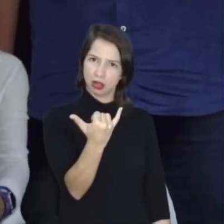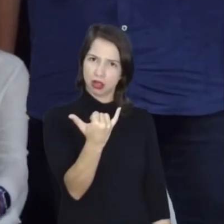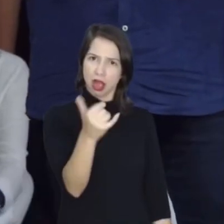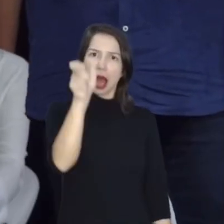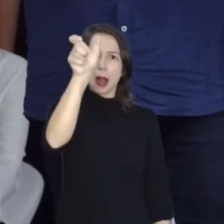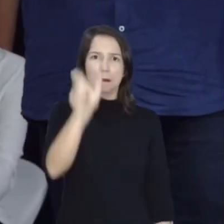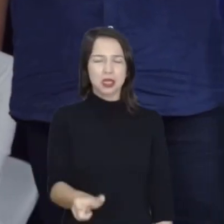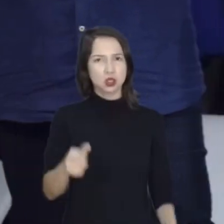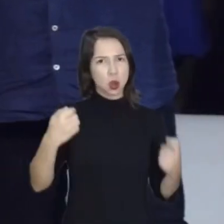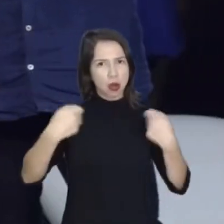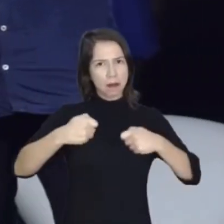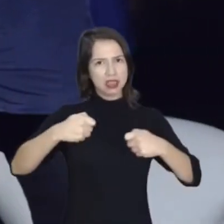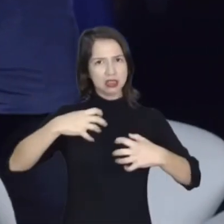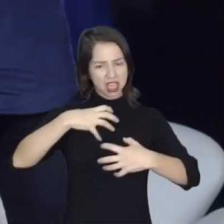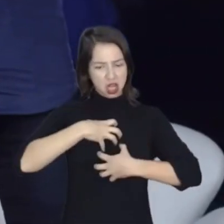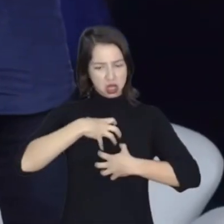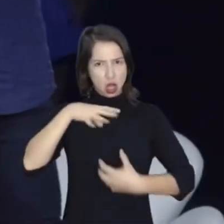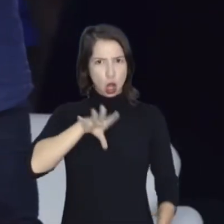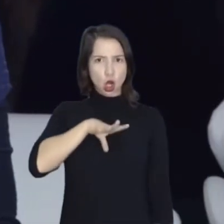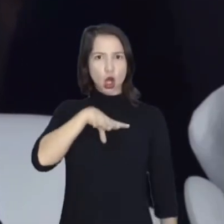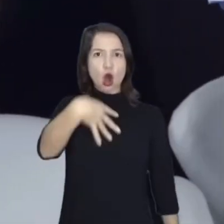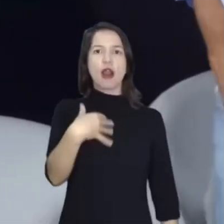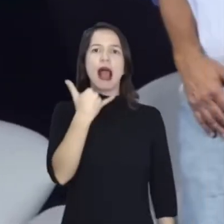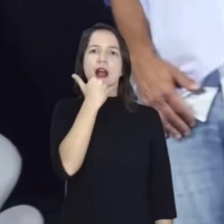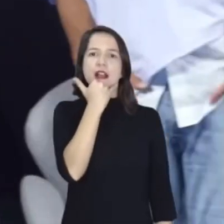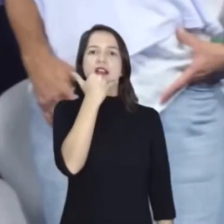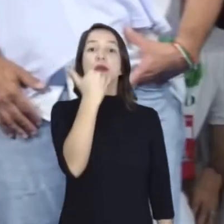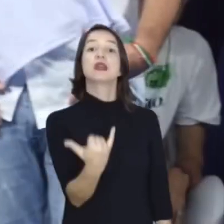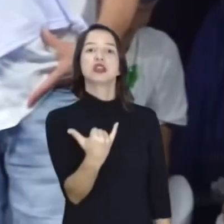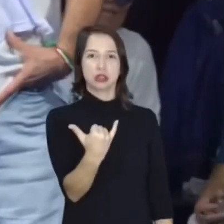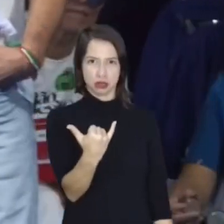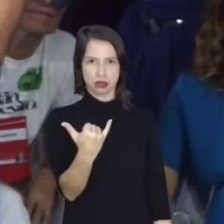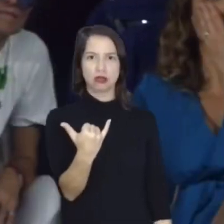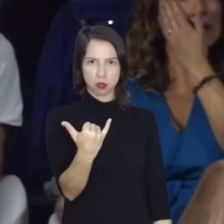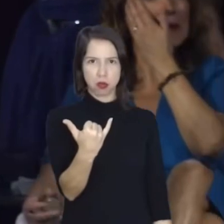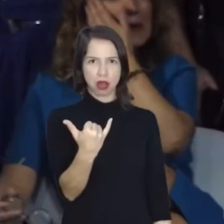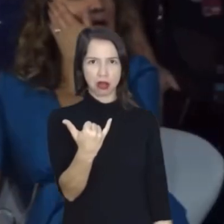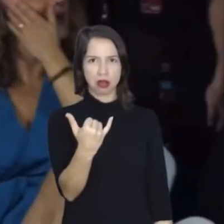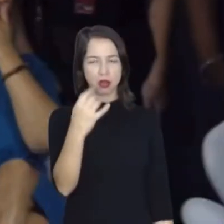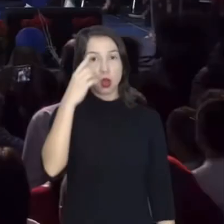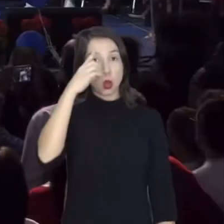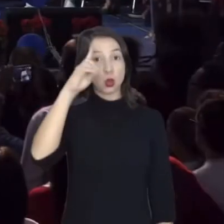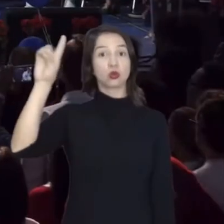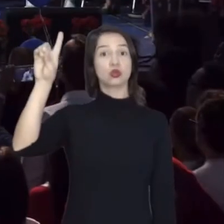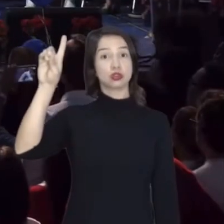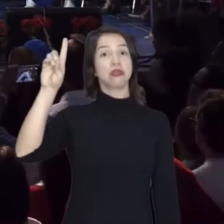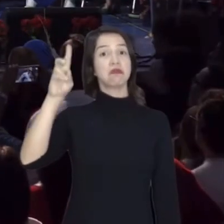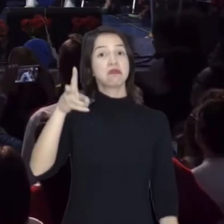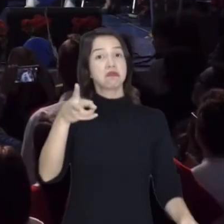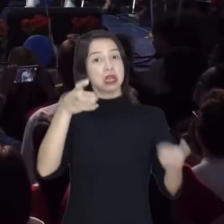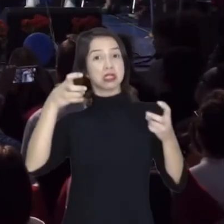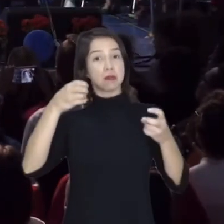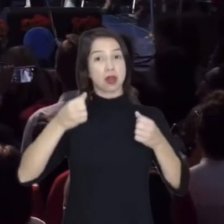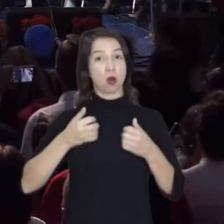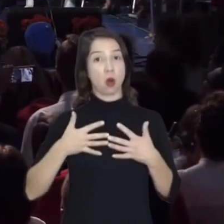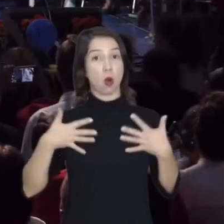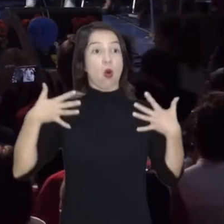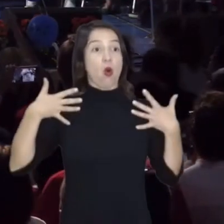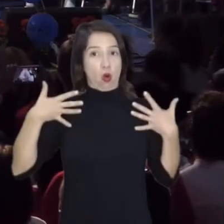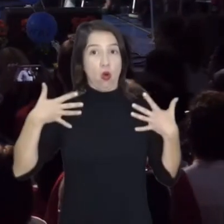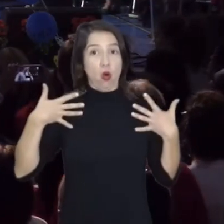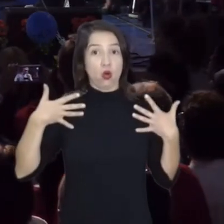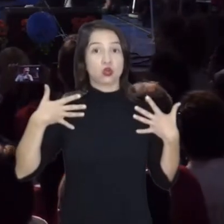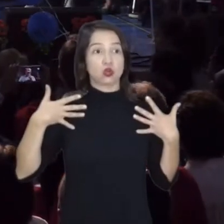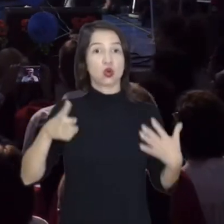Outro dia, eu achei honroso, achei honroso, o Willy Bonner, no dia que eu fui na entrevista